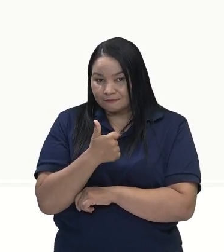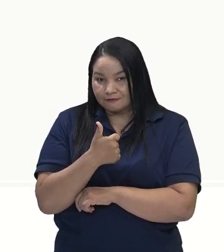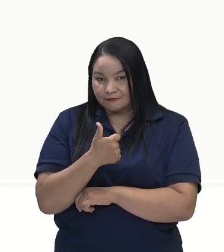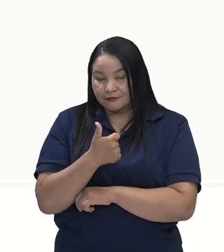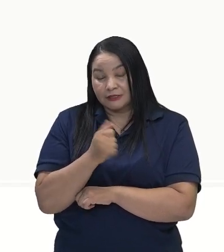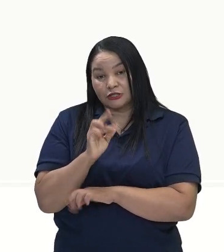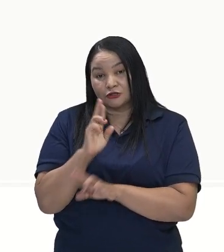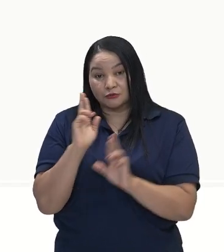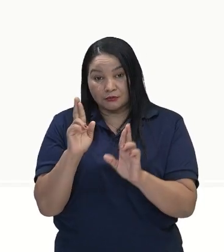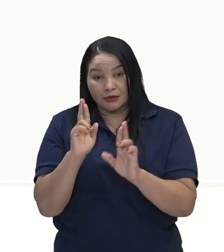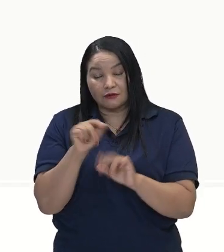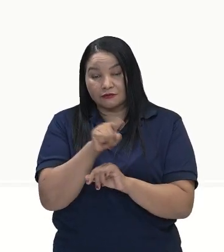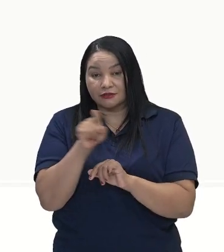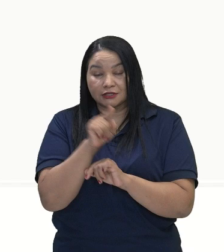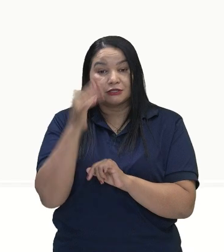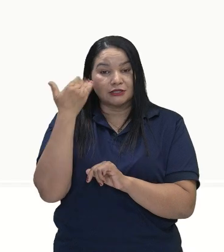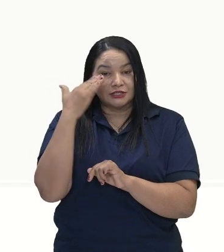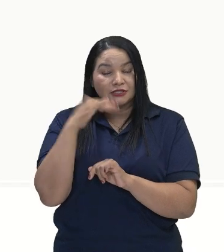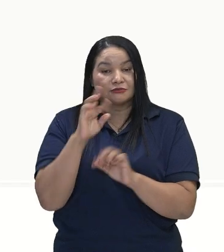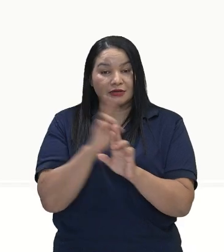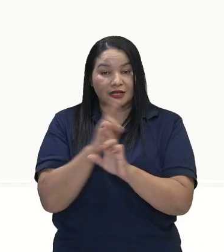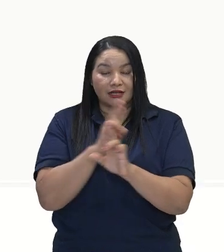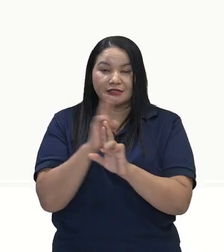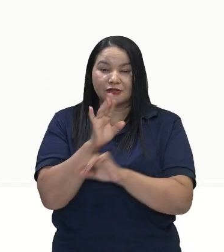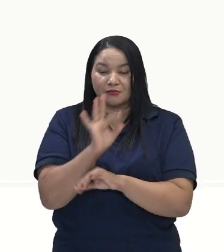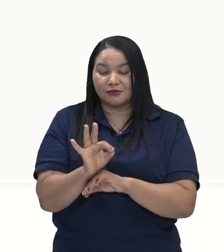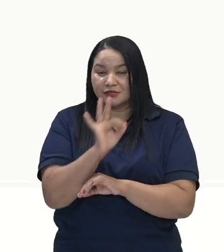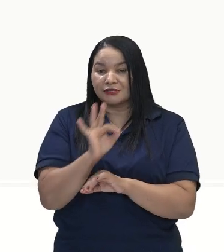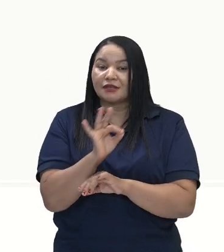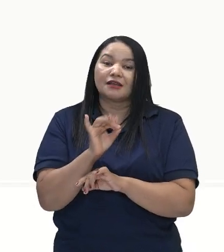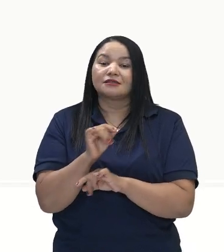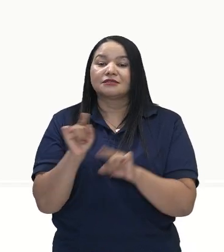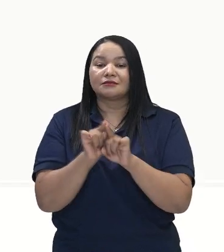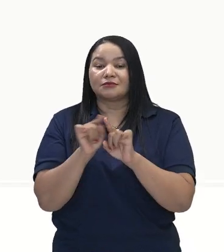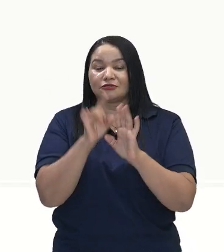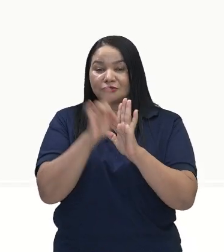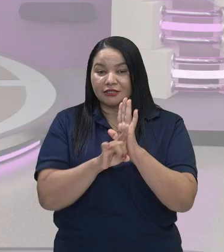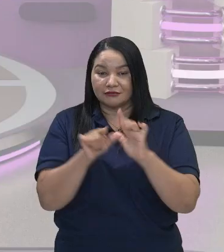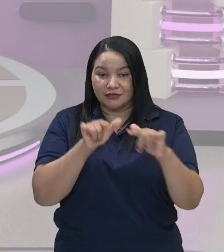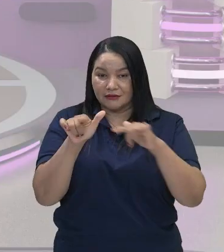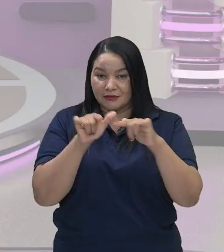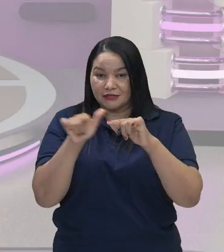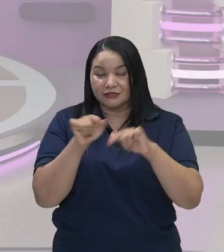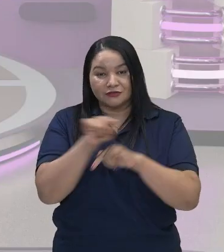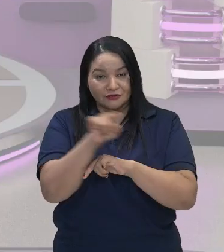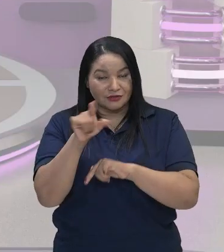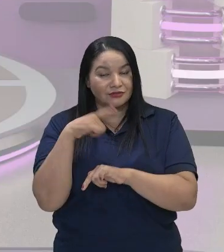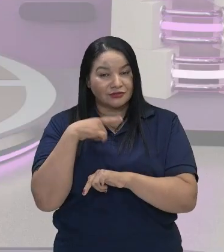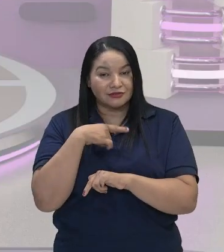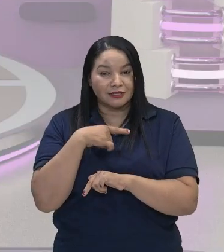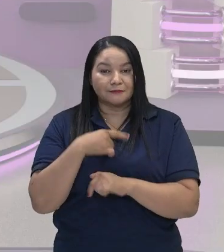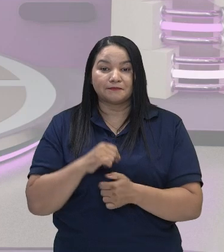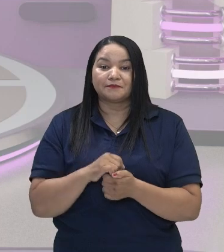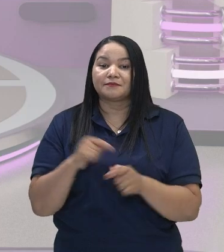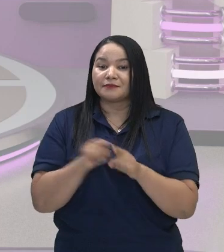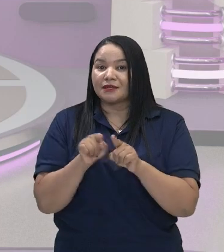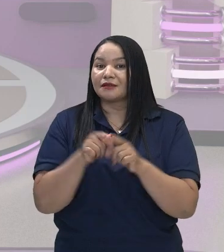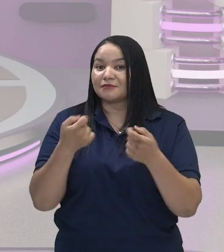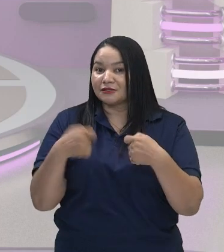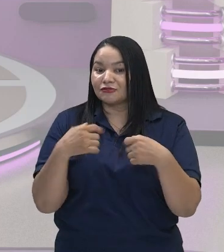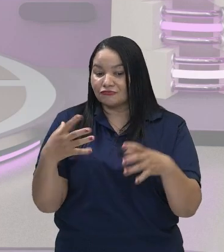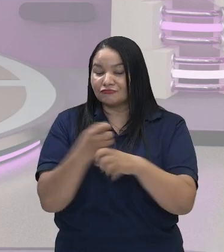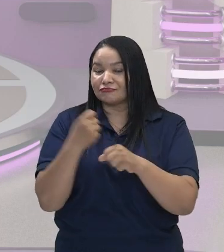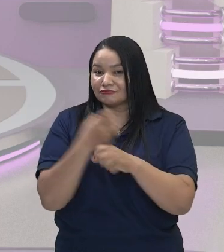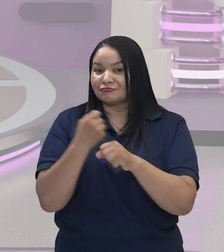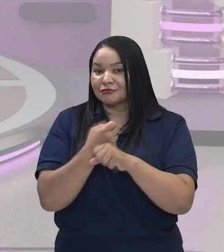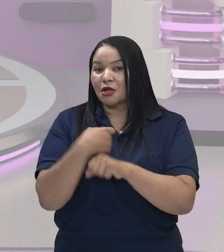vocês tenham aí compreendido essa relação entre porcentagem, né, os direitos trabalhistas que vocês têm, e claro, tem que saber fazer cálculo de porcentagem